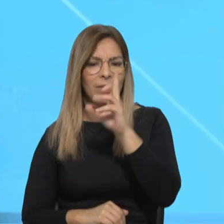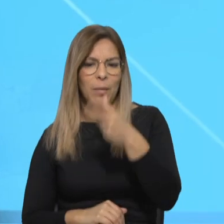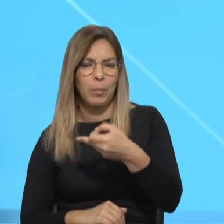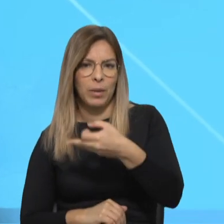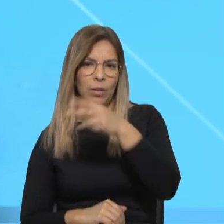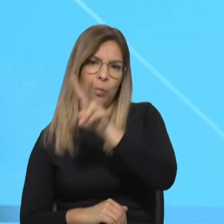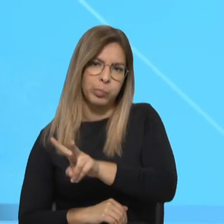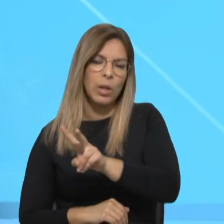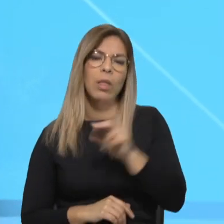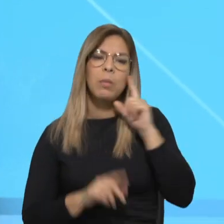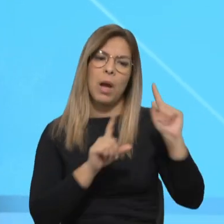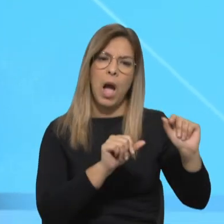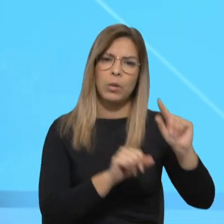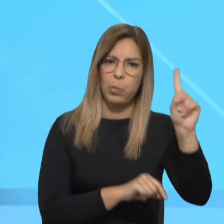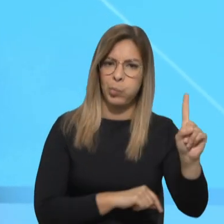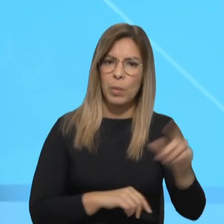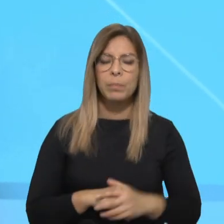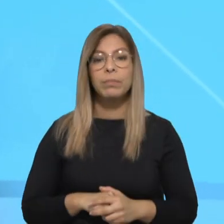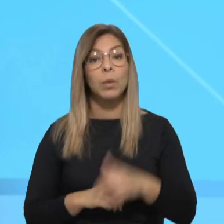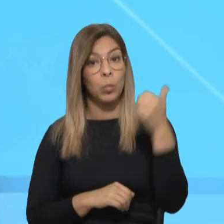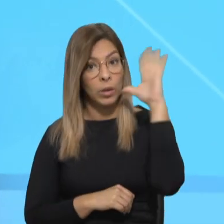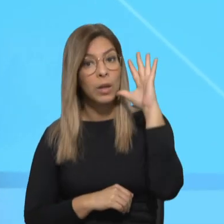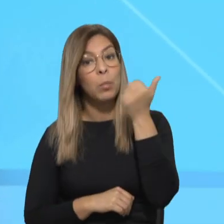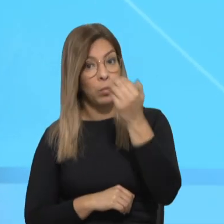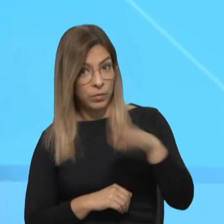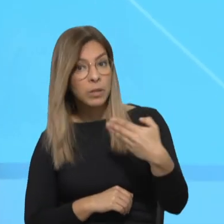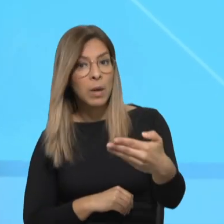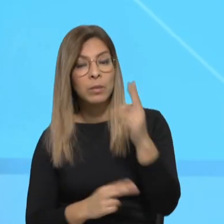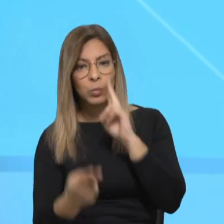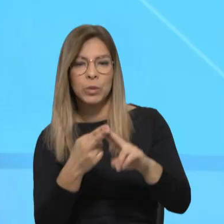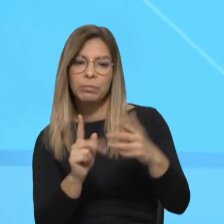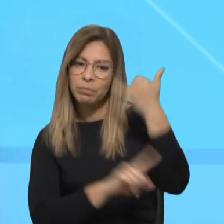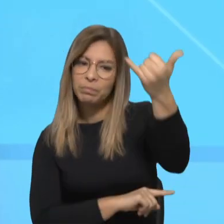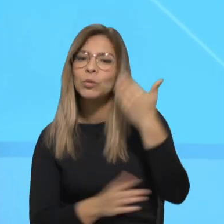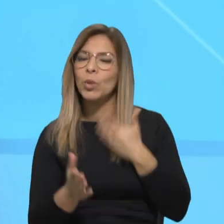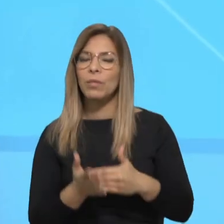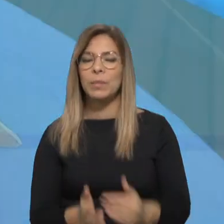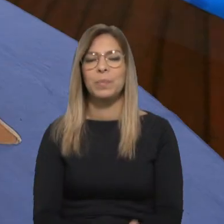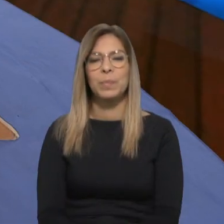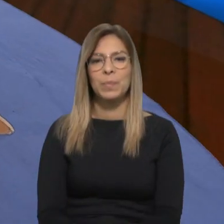na Antena 1. Votos de uma ótima tarde, bom fim de semana e até à próxima segunda-feira, se Deus quiser.